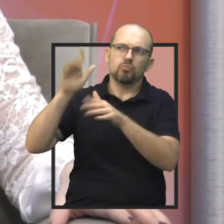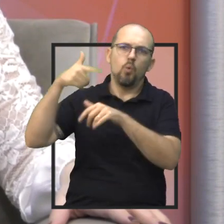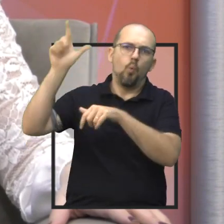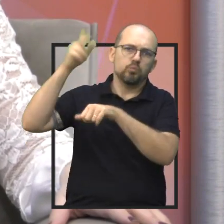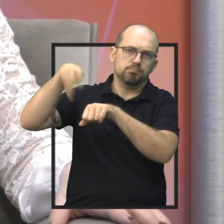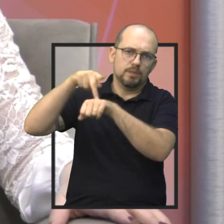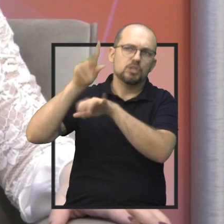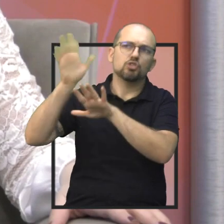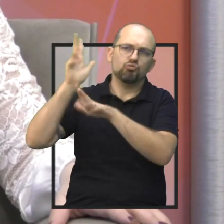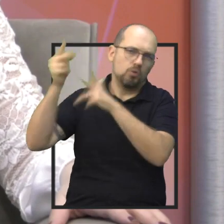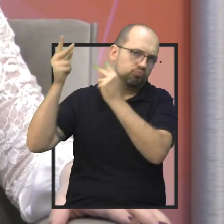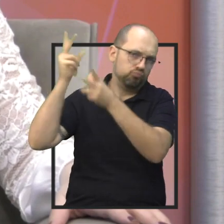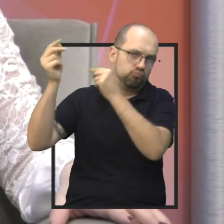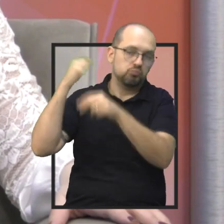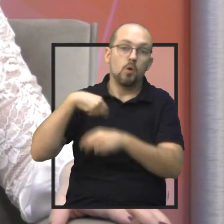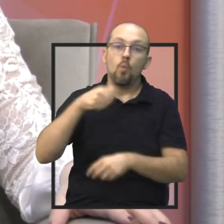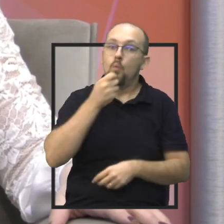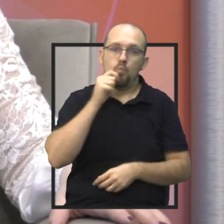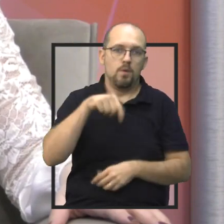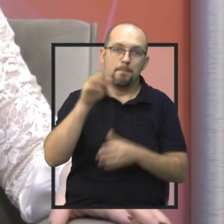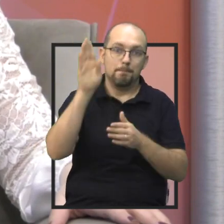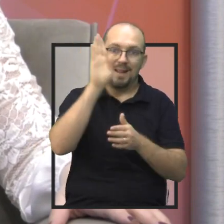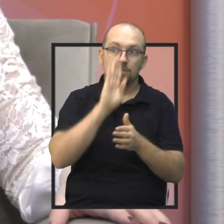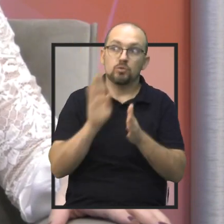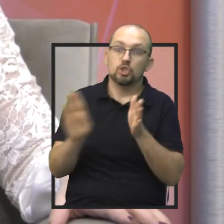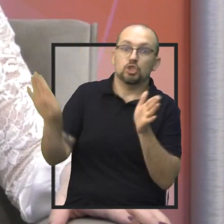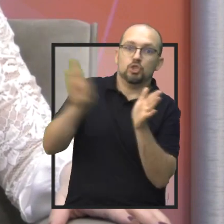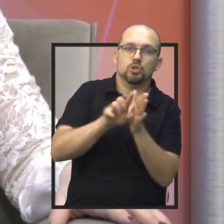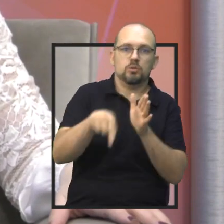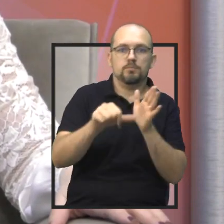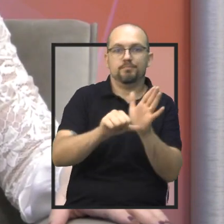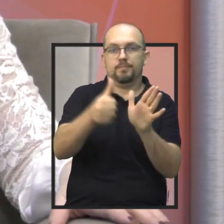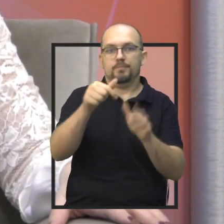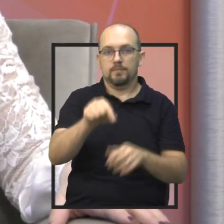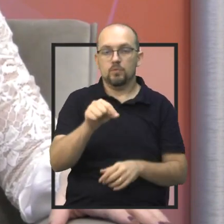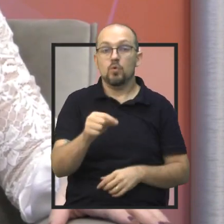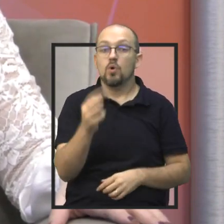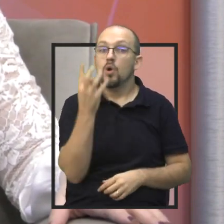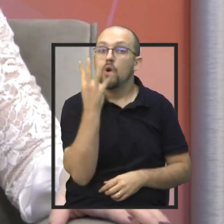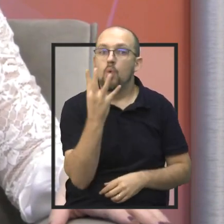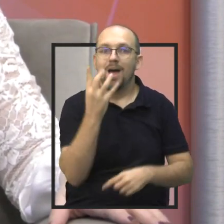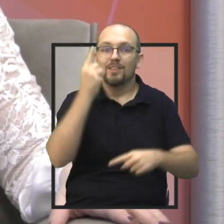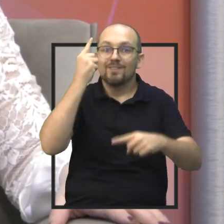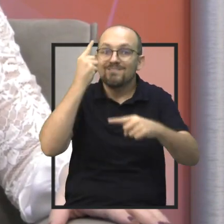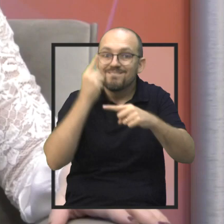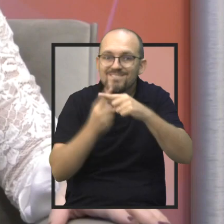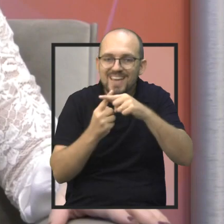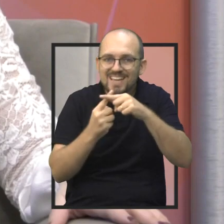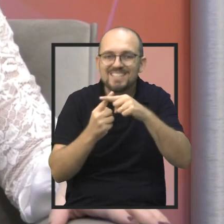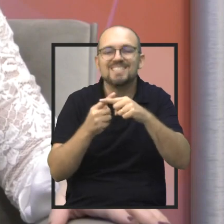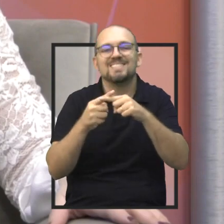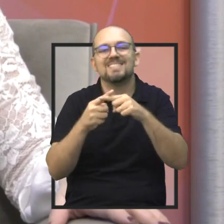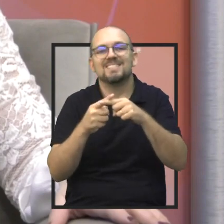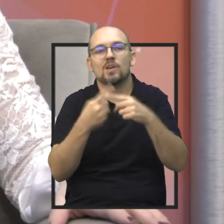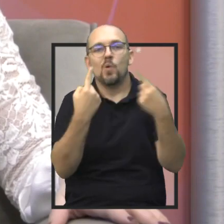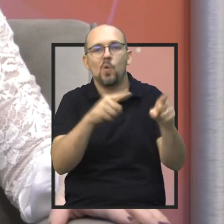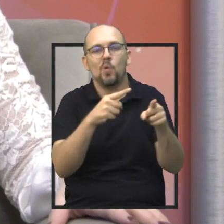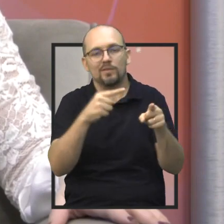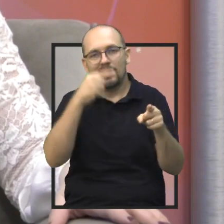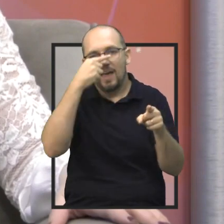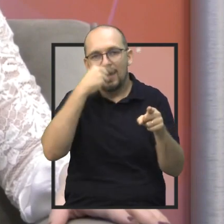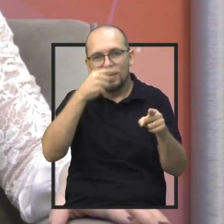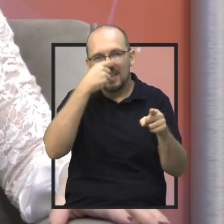não no Brasil pela primeira vez esse ano, que ela tem 4 vezes a quantidade de antígeno da vacina contra a